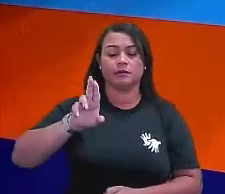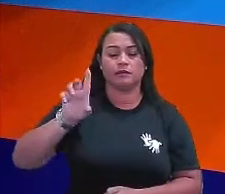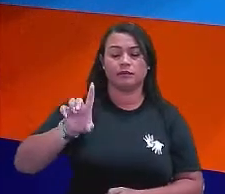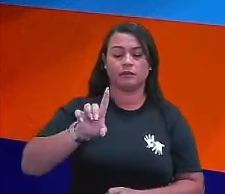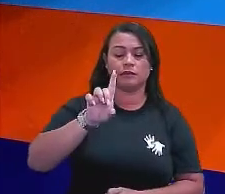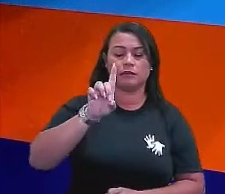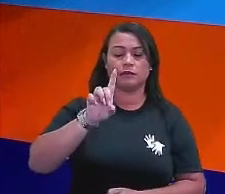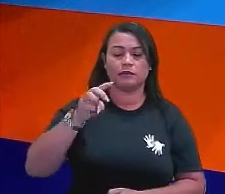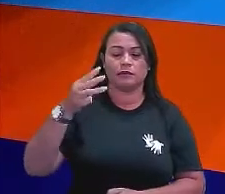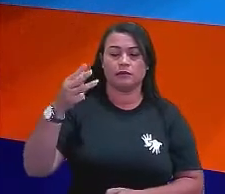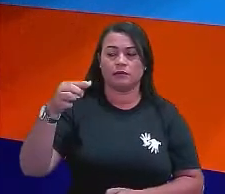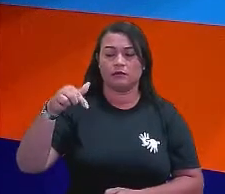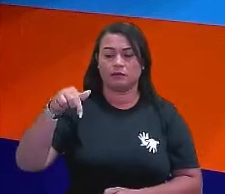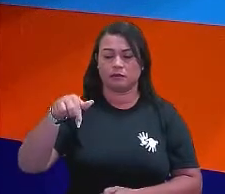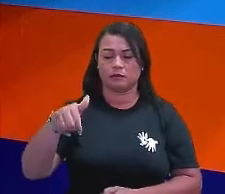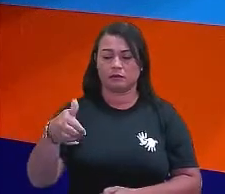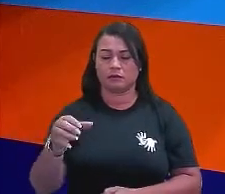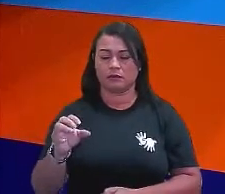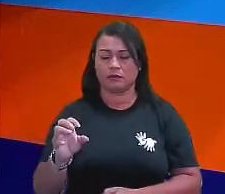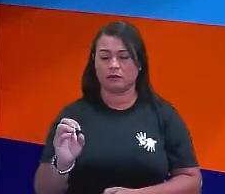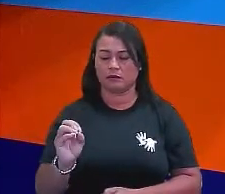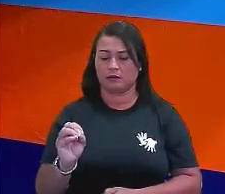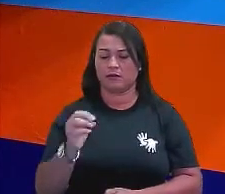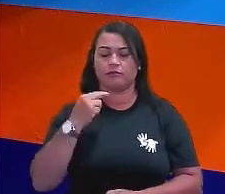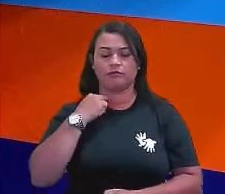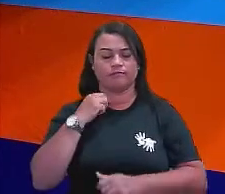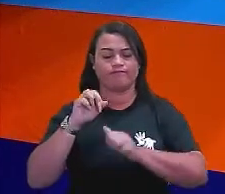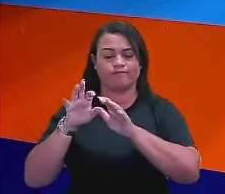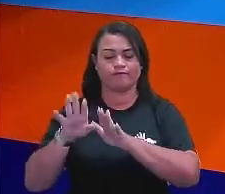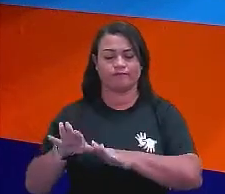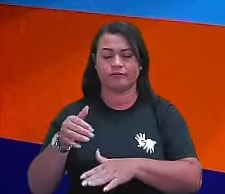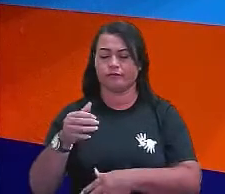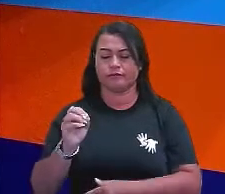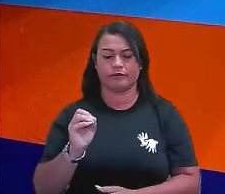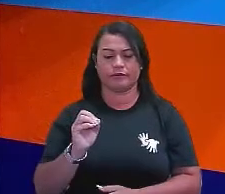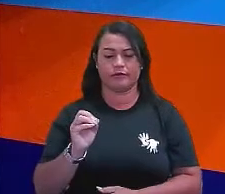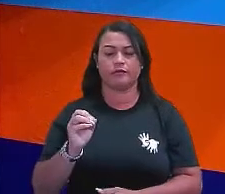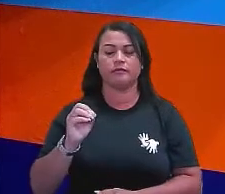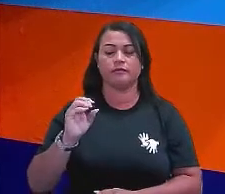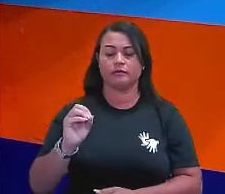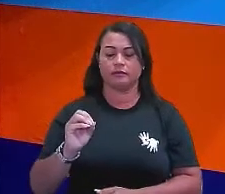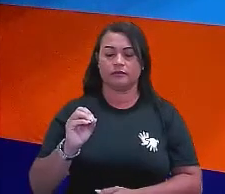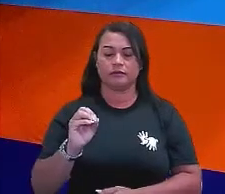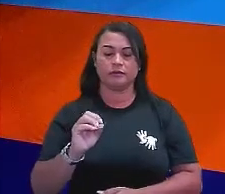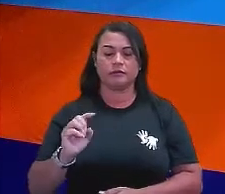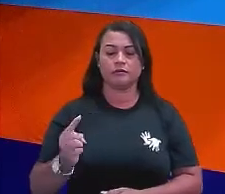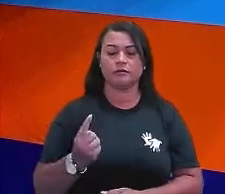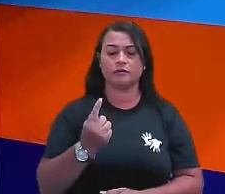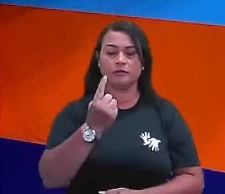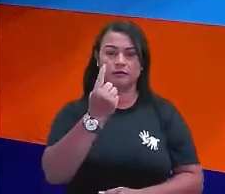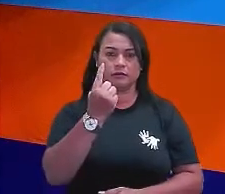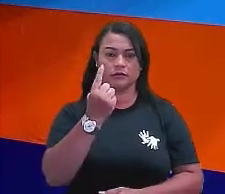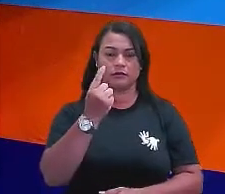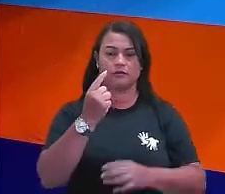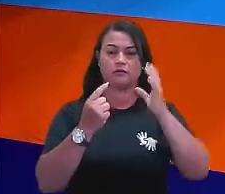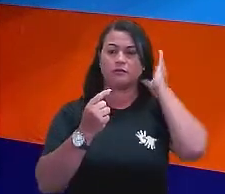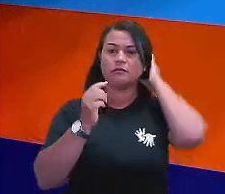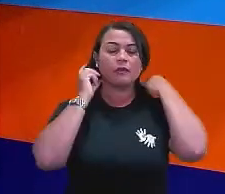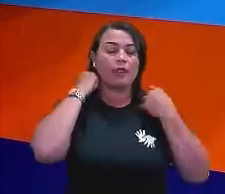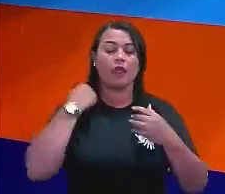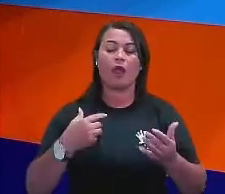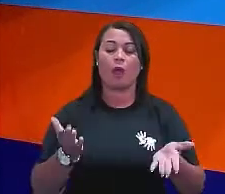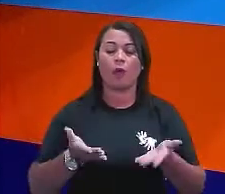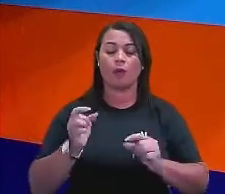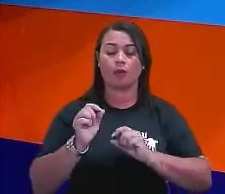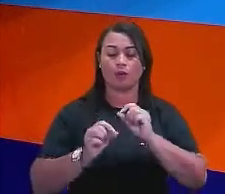3 mais 7 vai dar 10. Não posso deixar o 10 todinho aqui. Então, eu boto um 0 e subo um lá em cima. Aí,